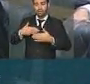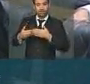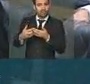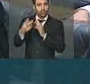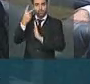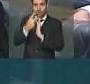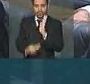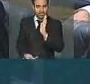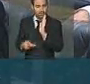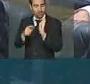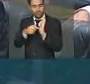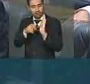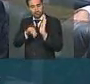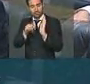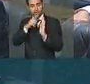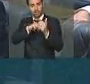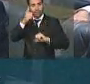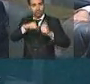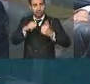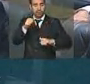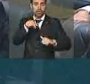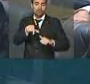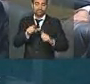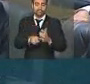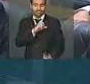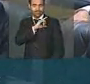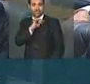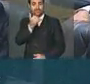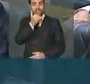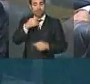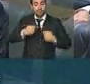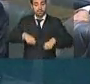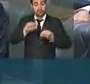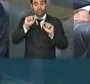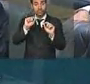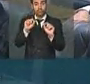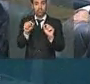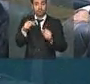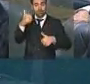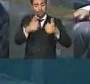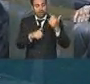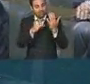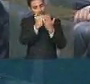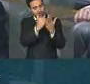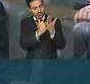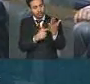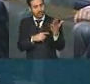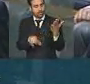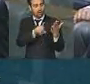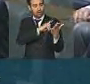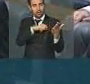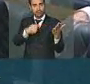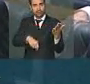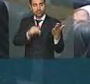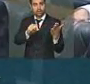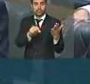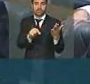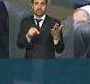proposição para ser analisada precisa ser analisada, ser analisado